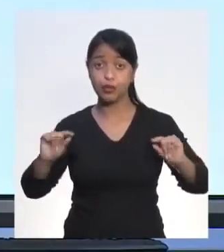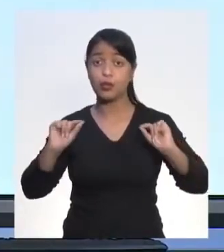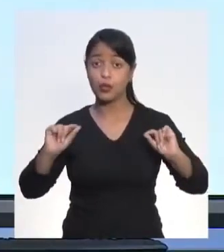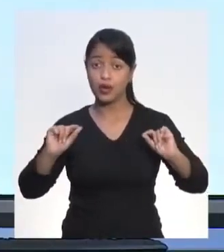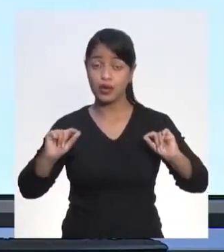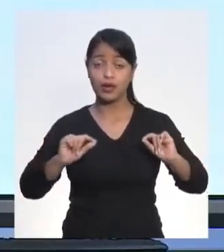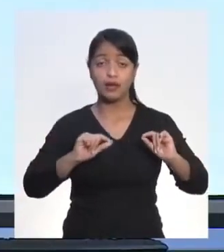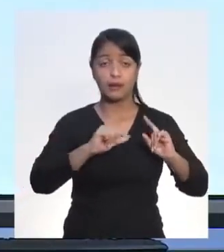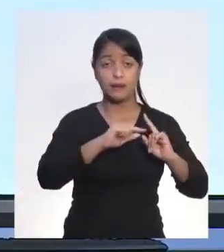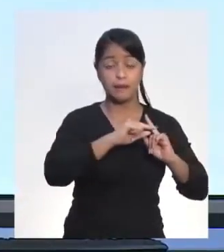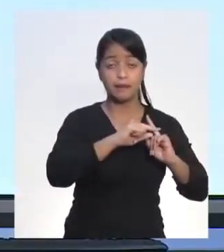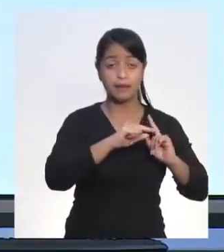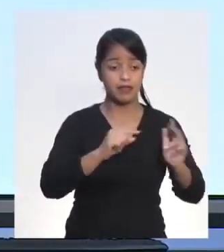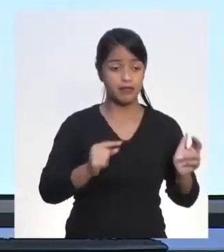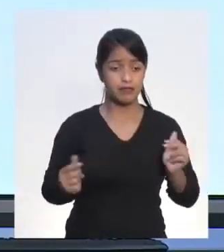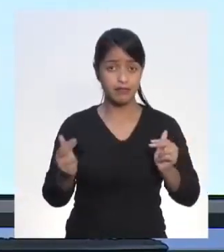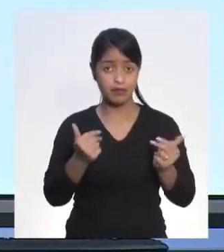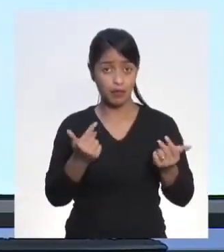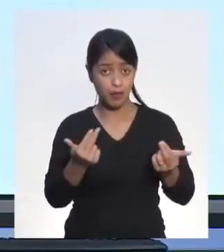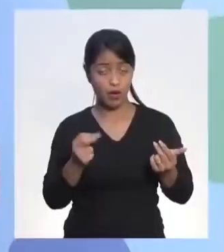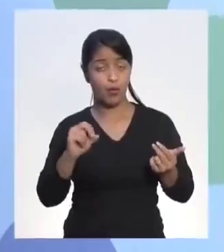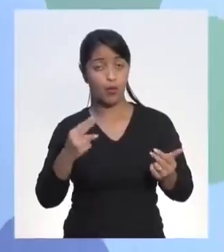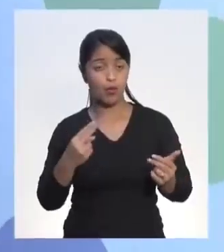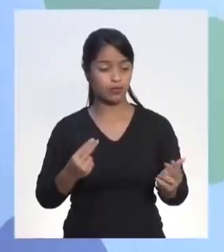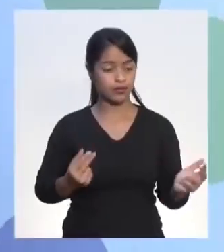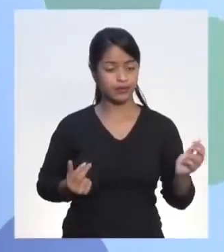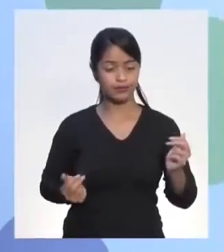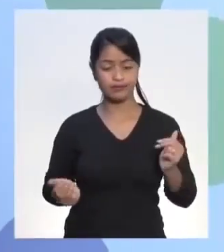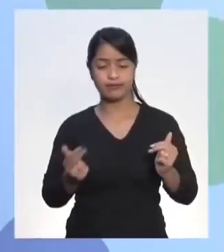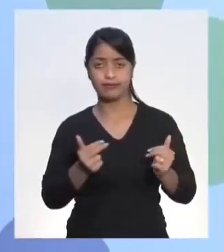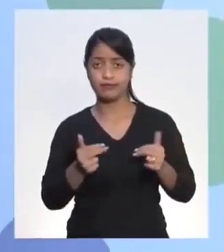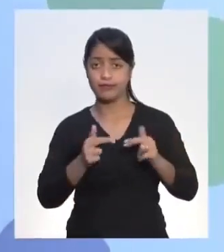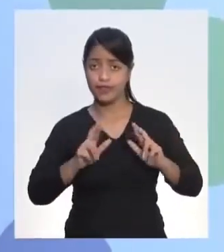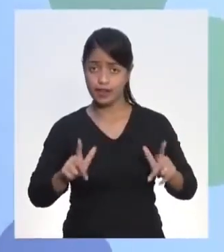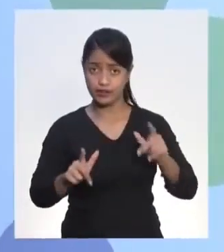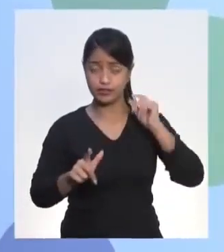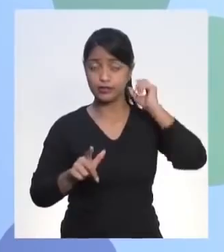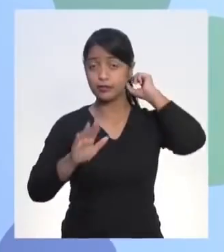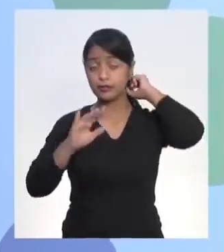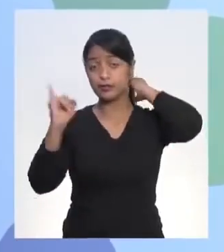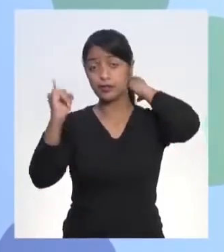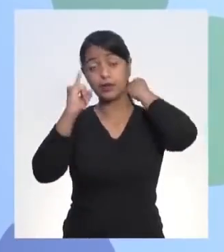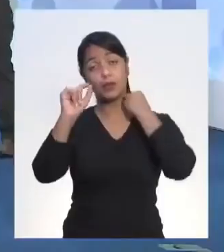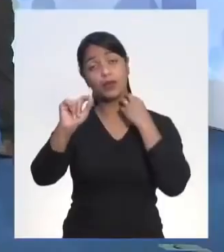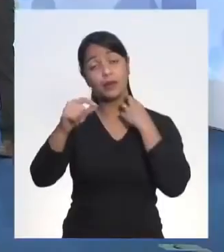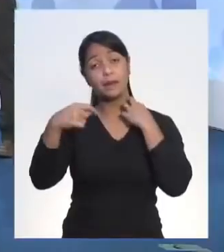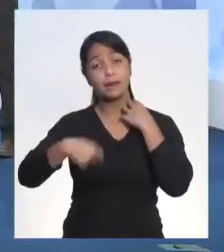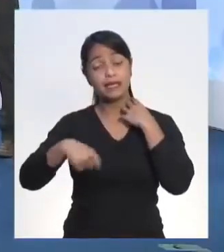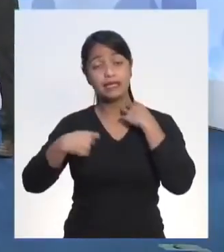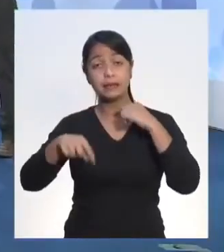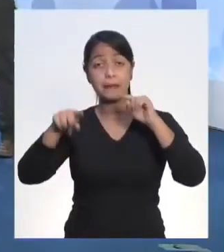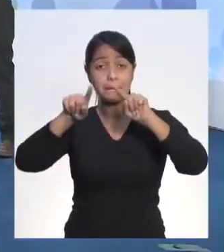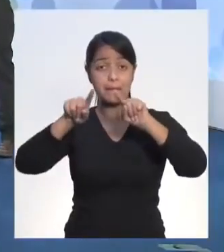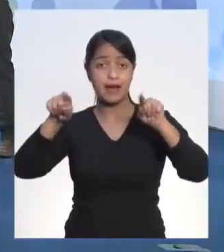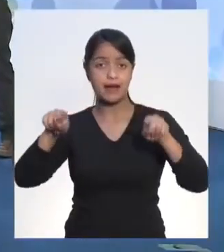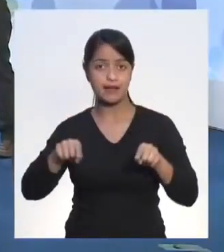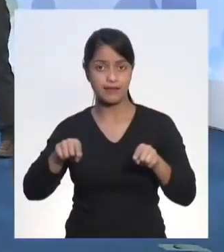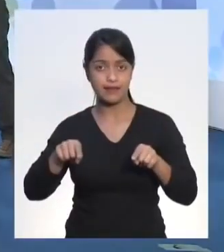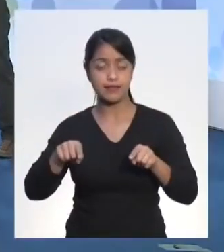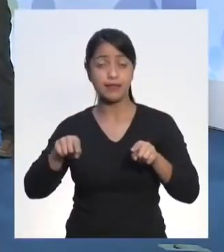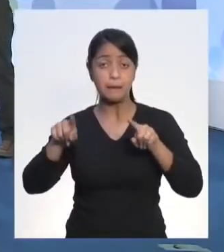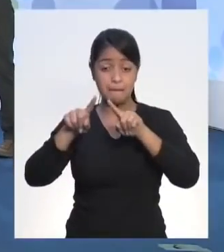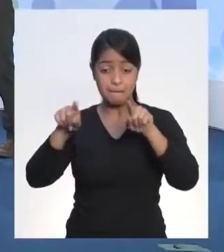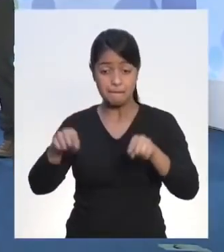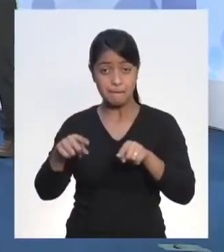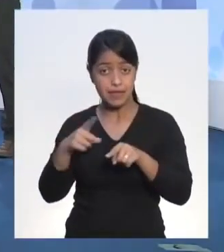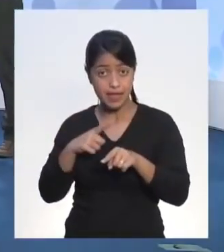iguais, sinais diferentes. Então, Jonas, e a importância de aparecer sempre o parêntese, né? Em pelo menos em um dos termos. Aparecer o parênteses